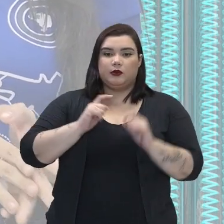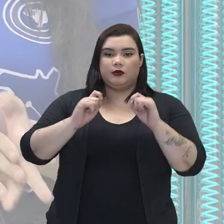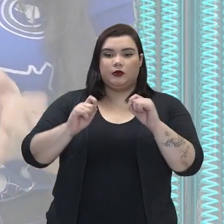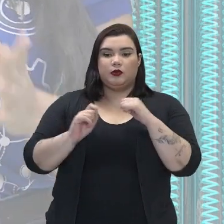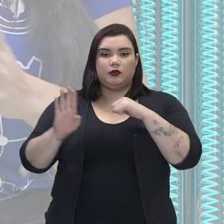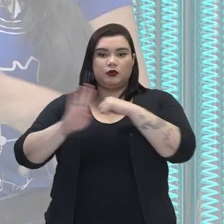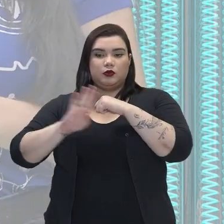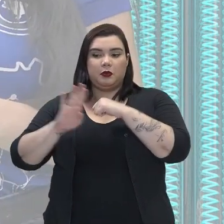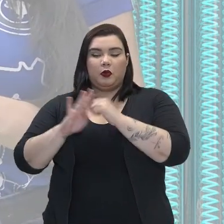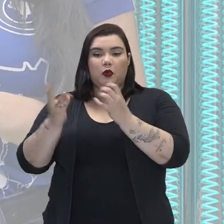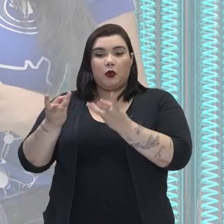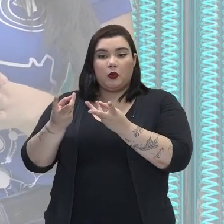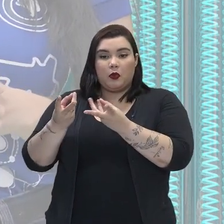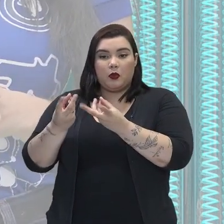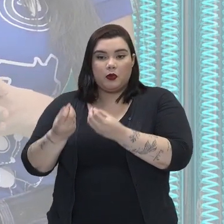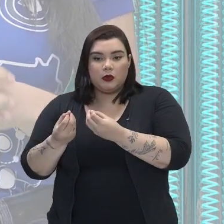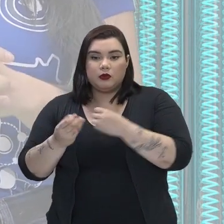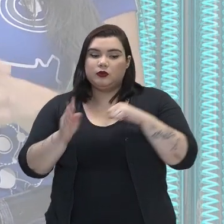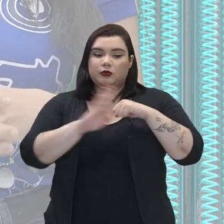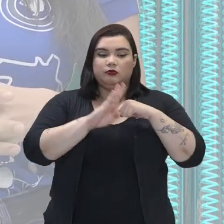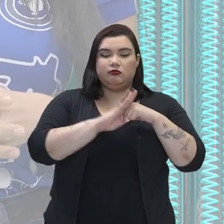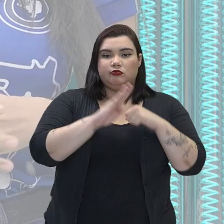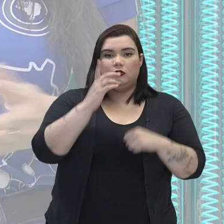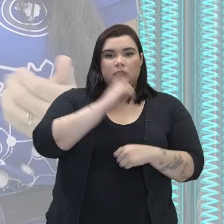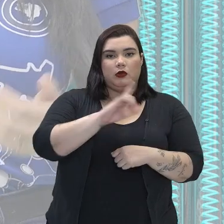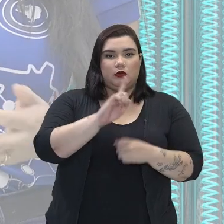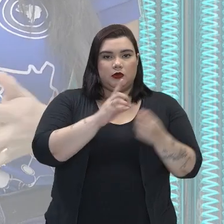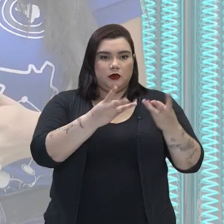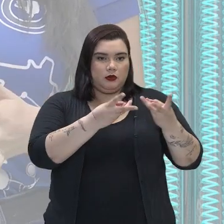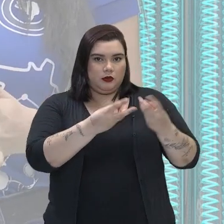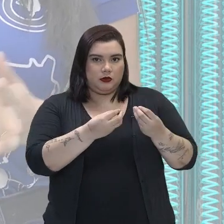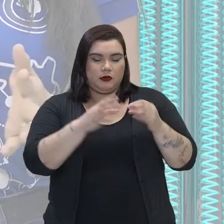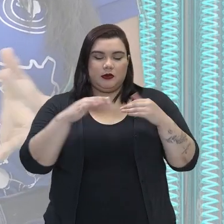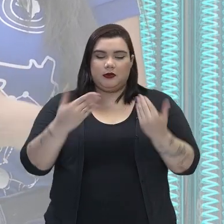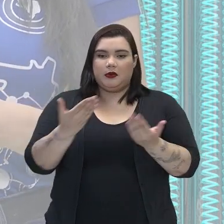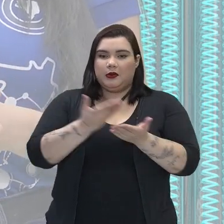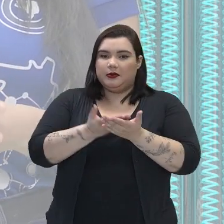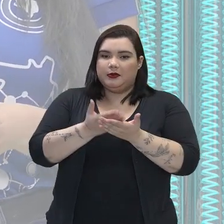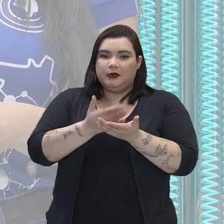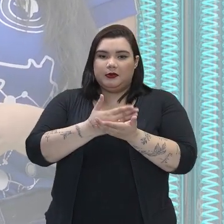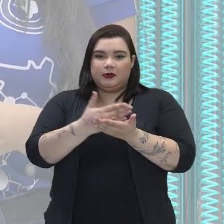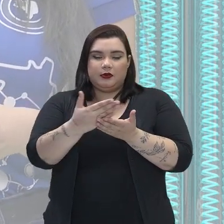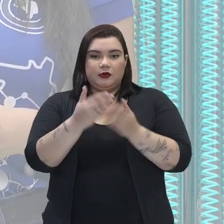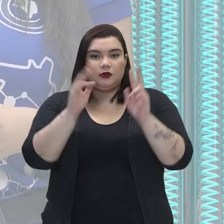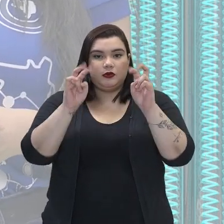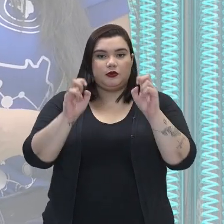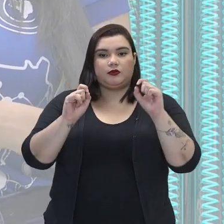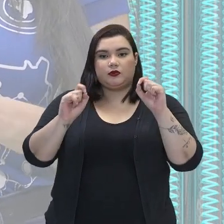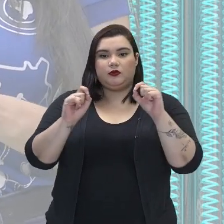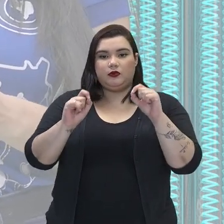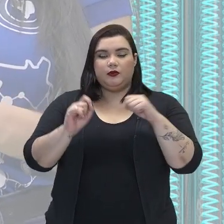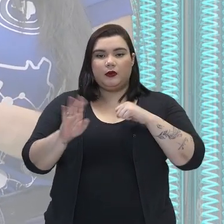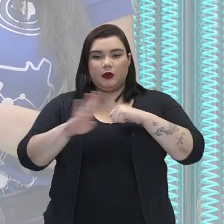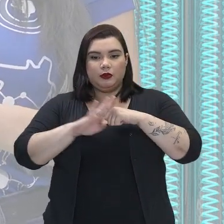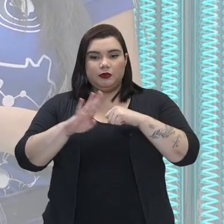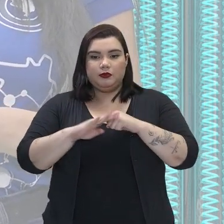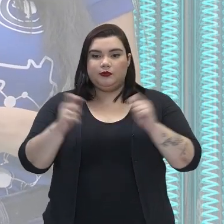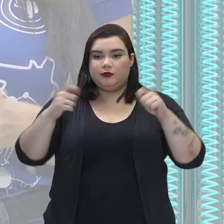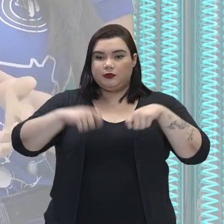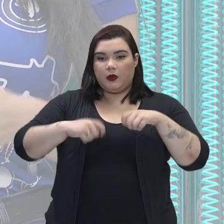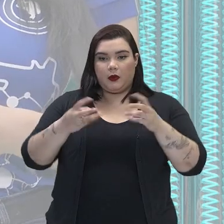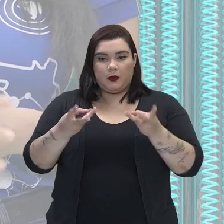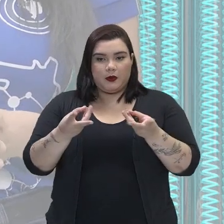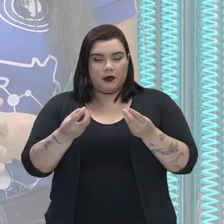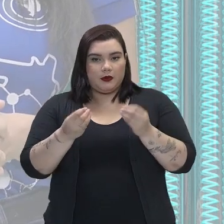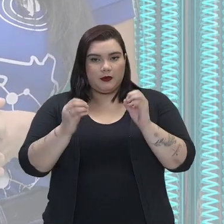substantivos contáveis e incontáveis. Então, vamos começar nossa aula falando então dos substantivos contáveis,